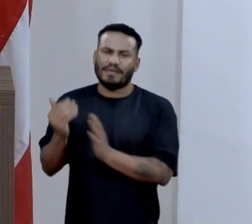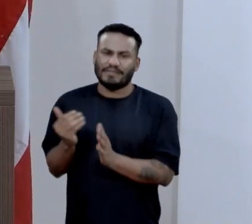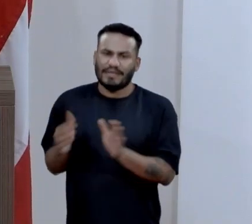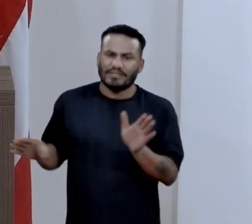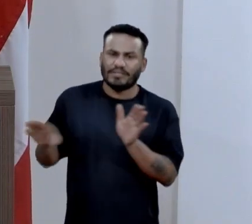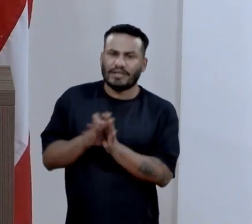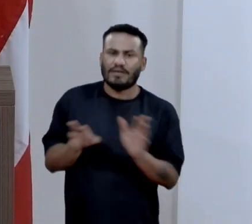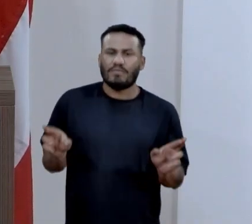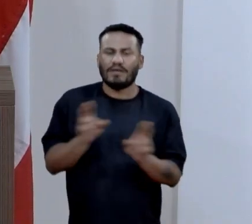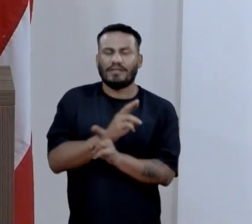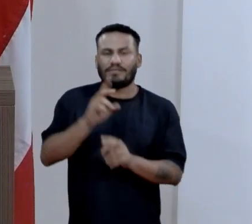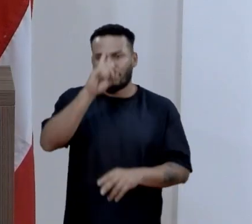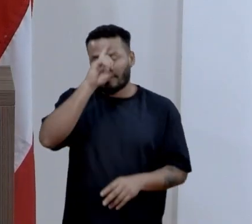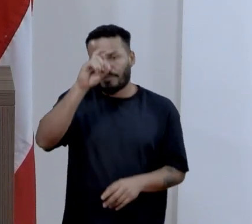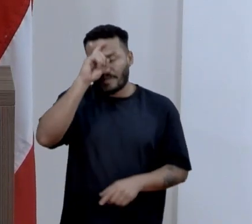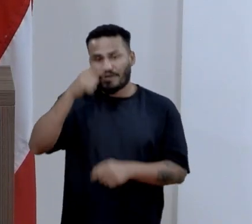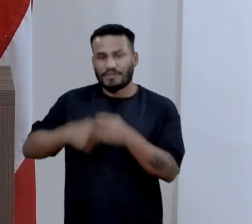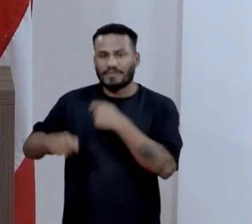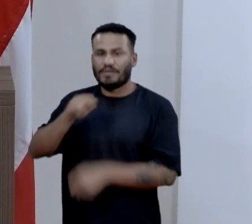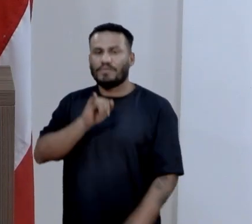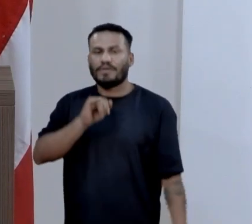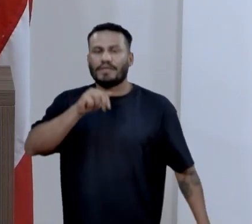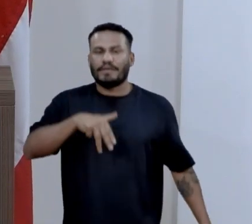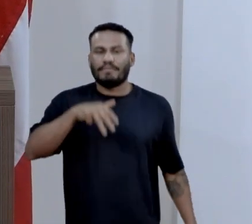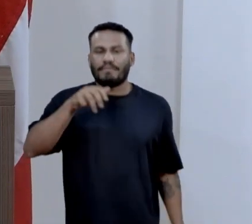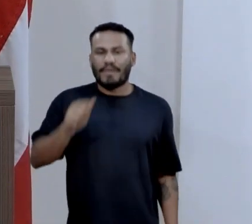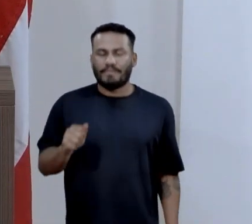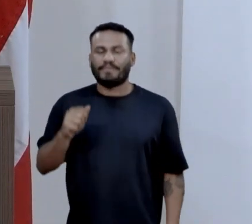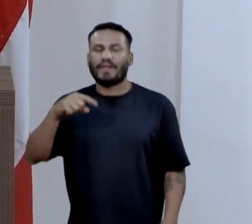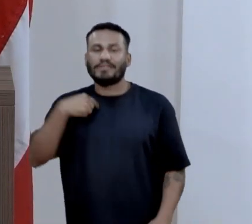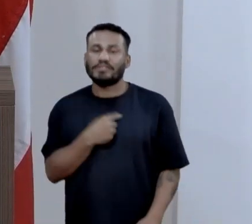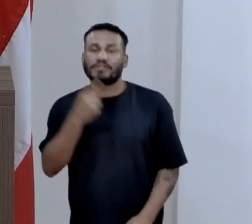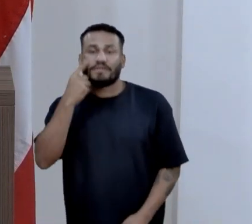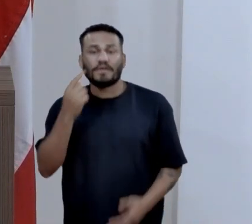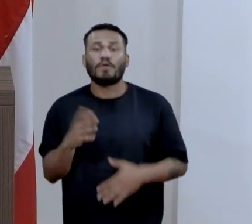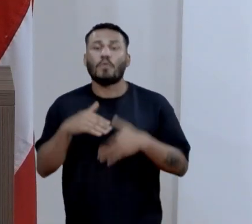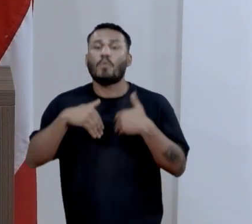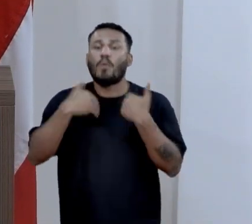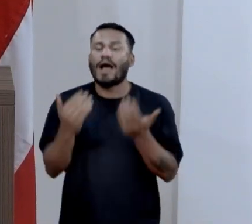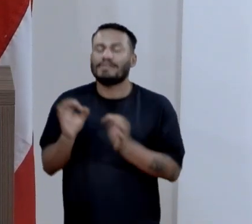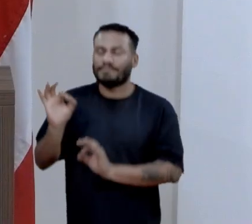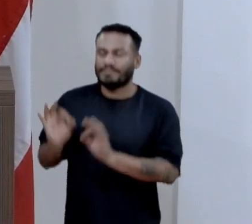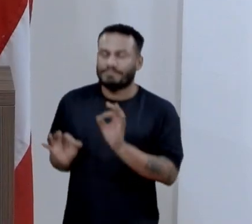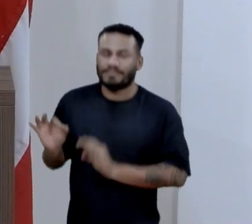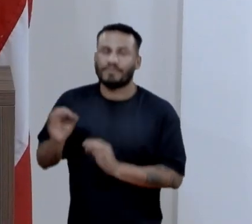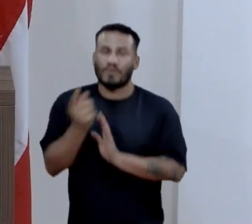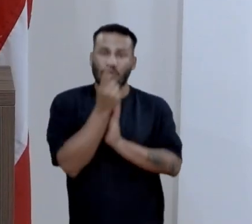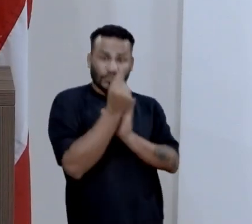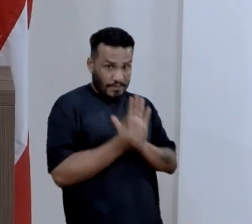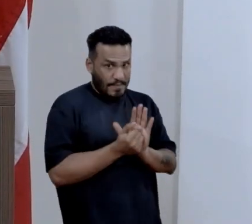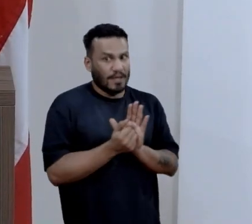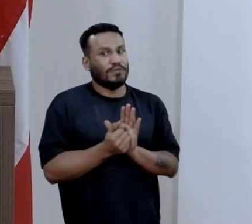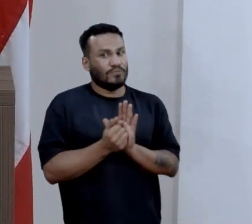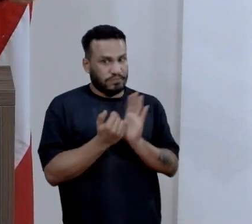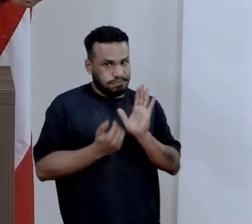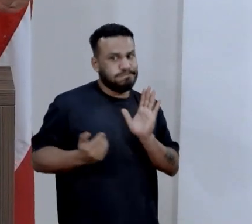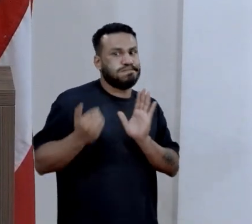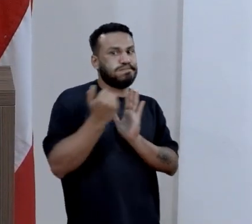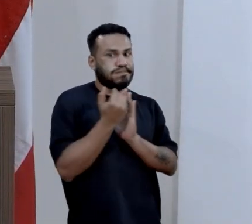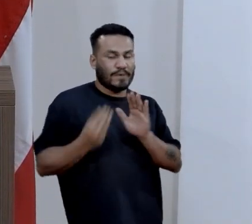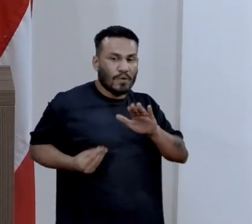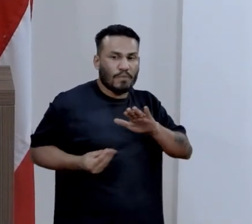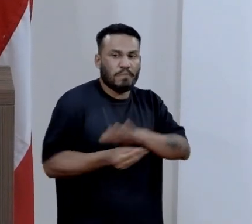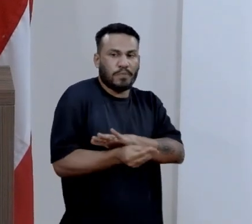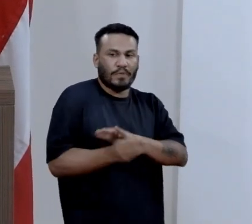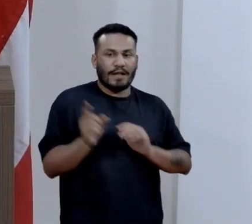relação lá ao hospital, que é administrado pelo IMA, né, e a gente quer ver quais são as providências que vão ser tomadas. Repito, um orçamento significativo, né, foi